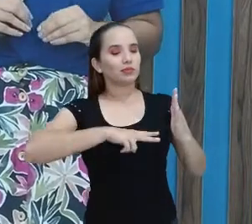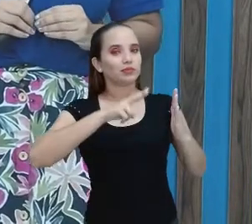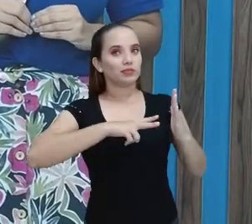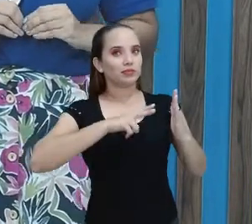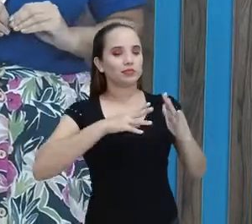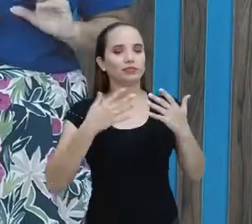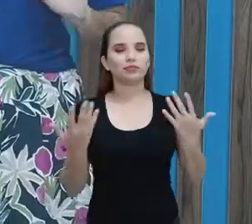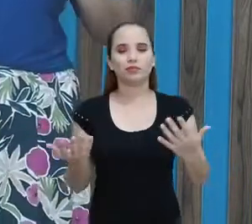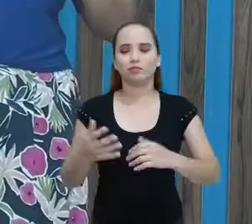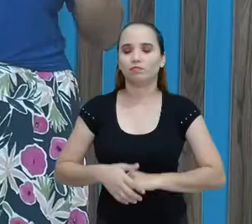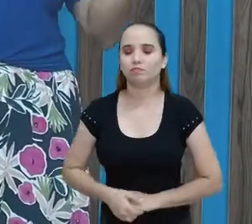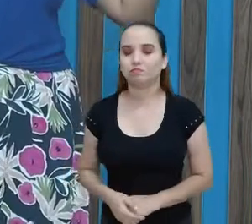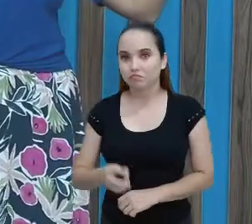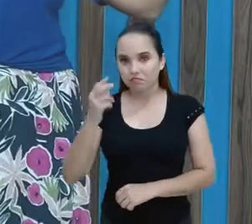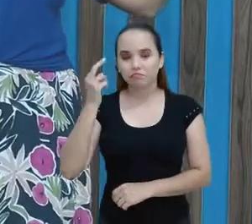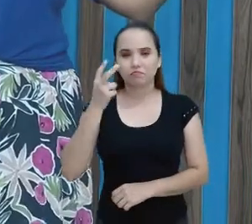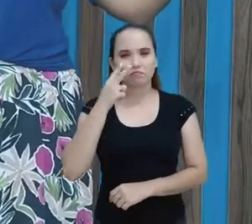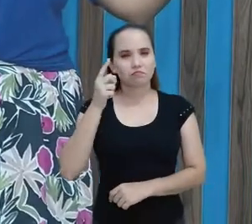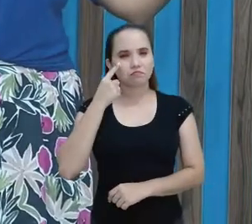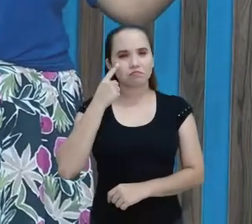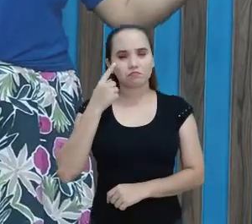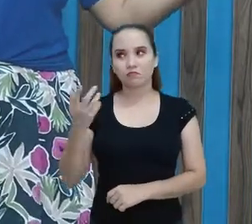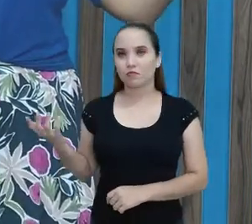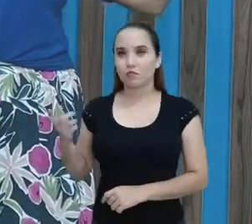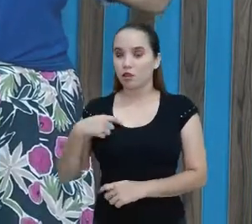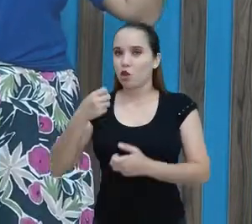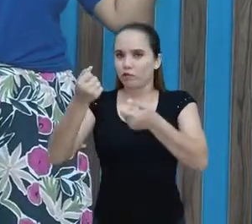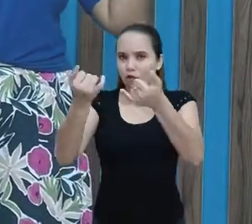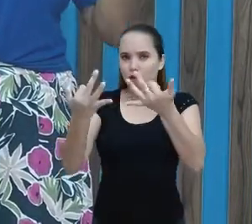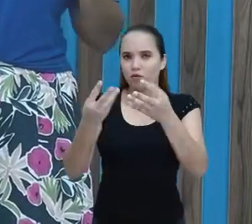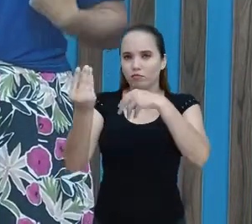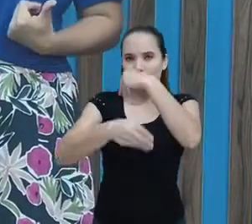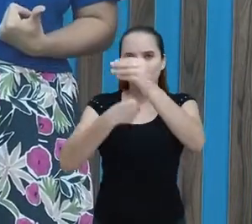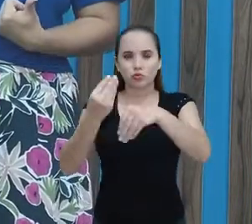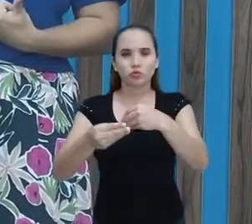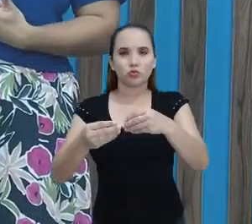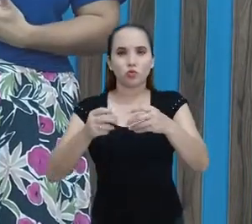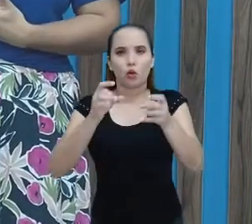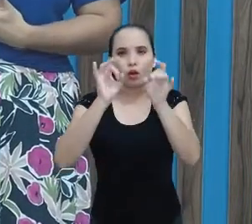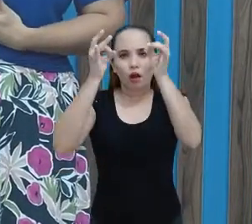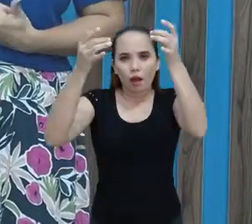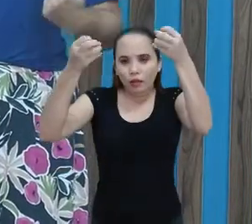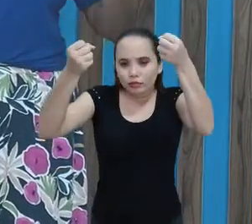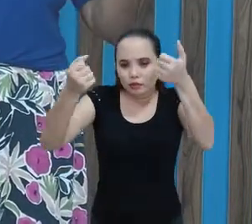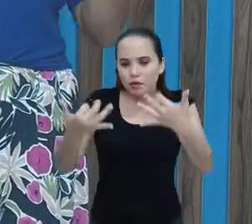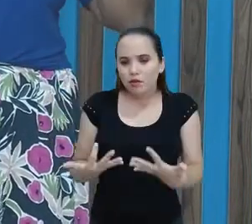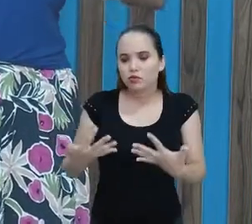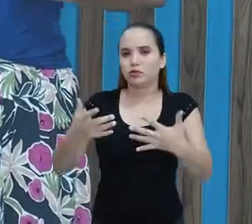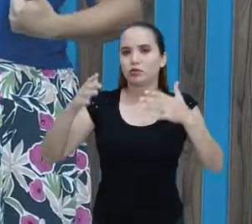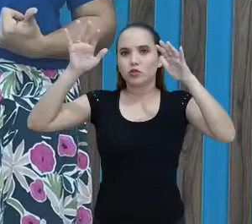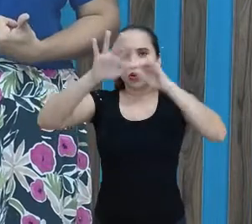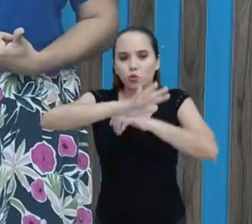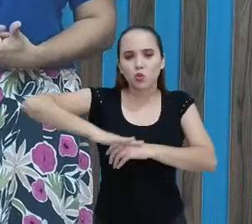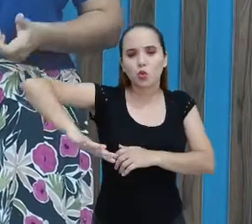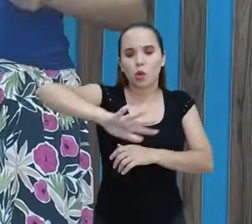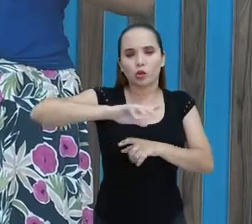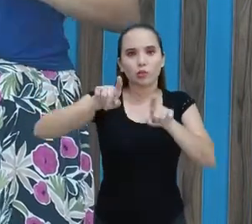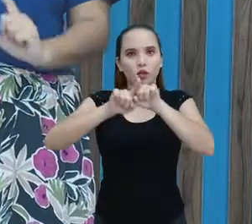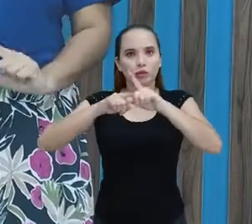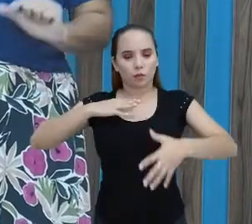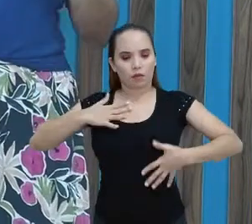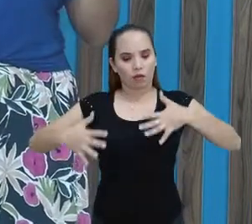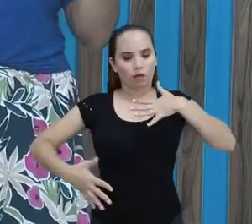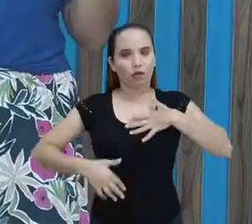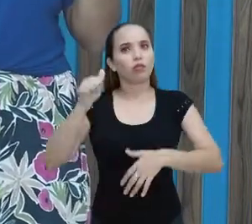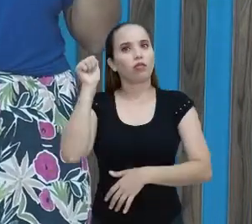misto de quê? A descrição do ambiente, a descrição física da moça, como ela estava vestida,